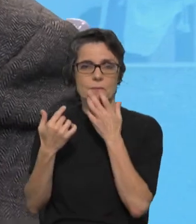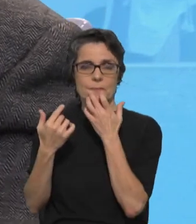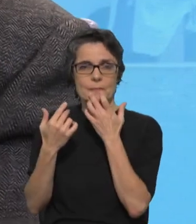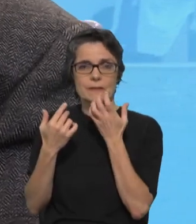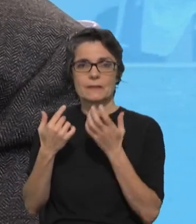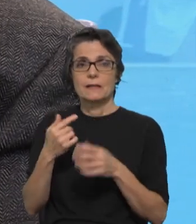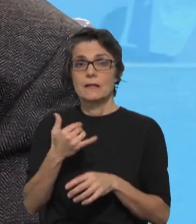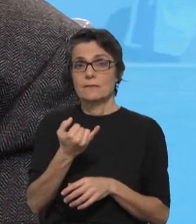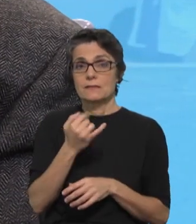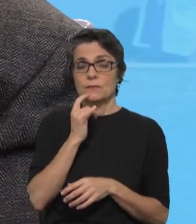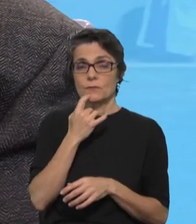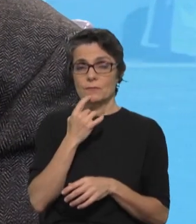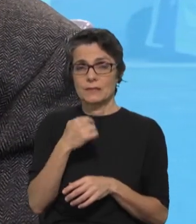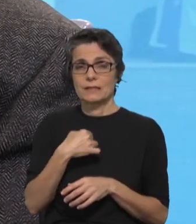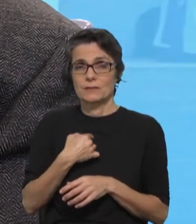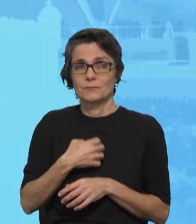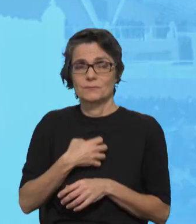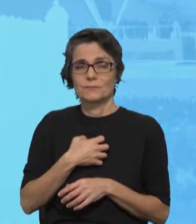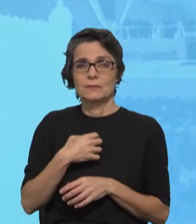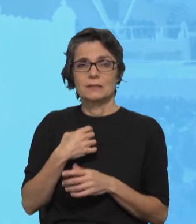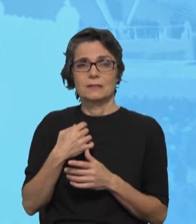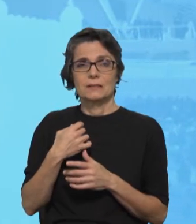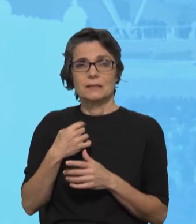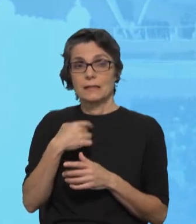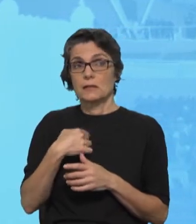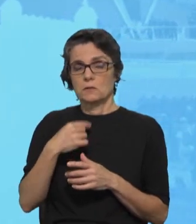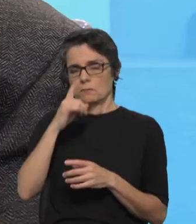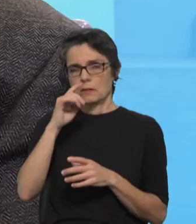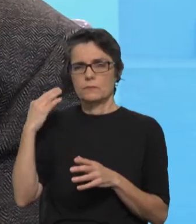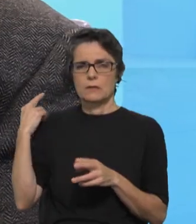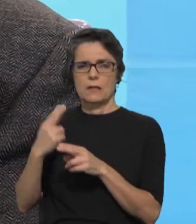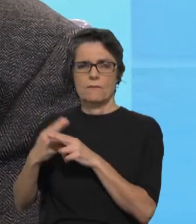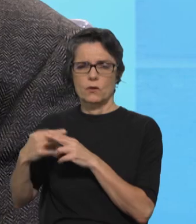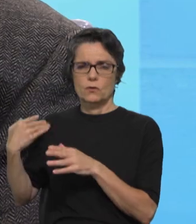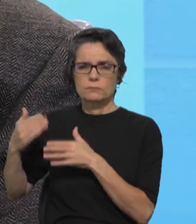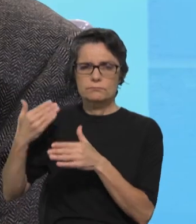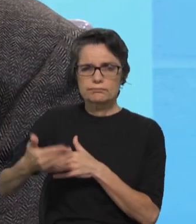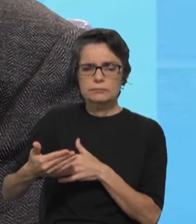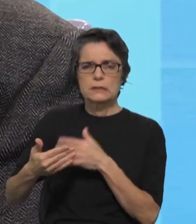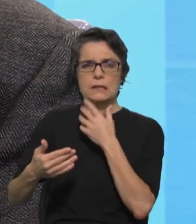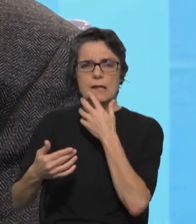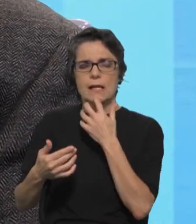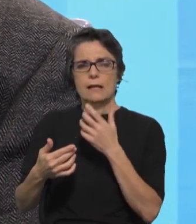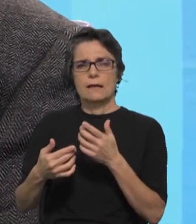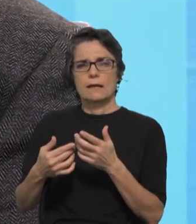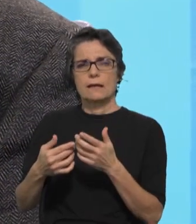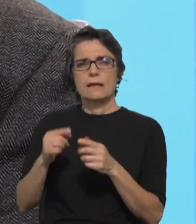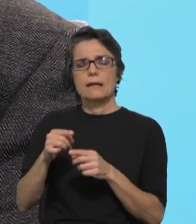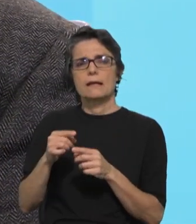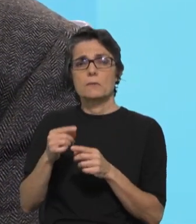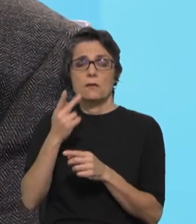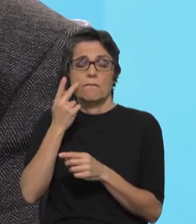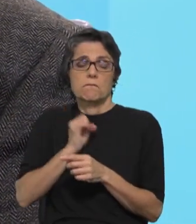o 25 de Abril propriamente. Eu tinha regressado de Roma há pouco tempo, vivia na casa